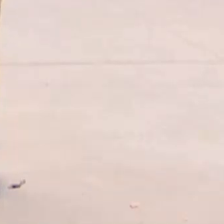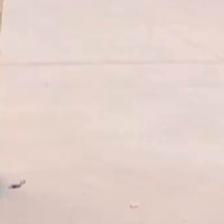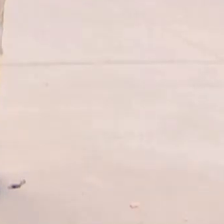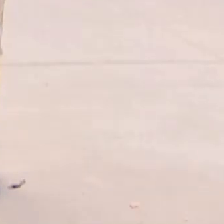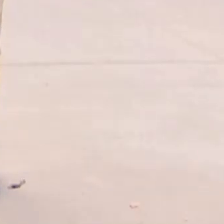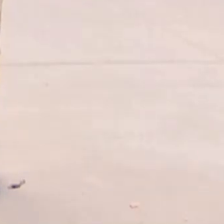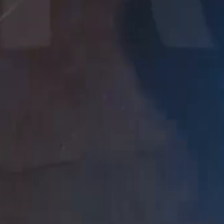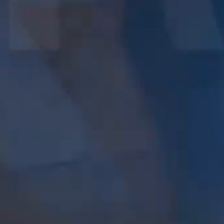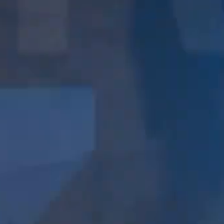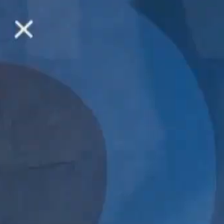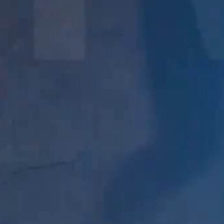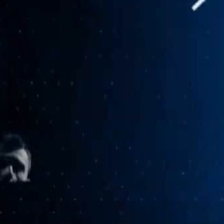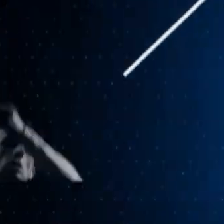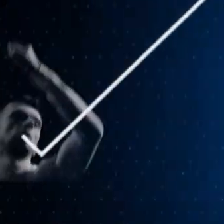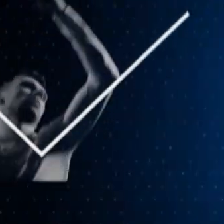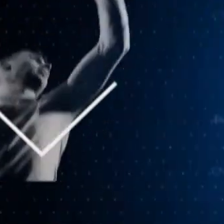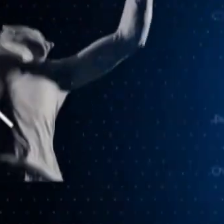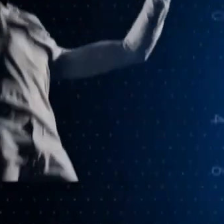Olha o esporte aí!